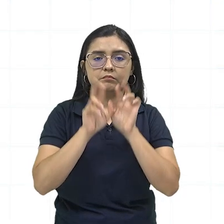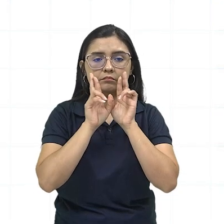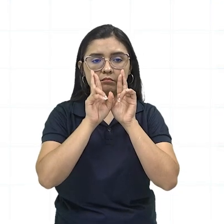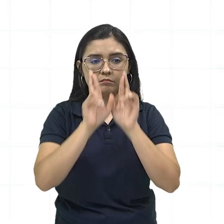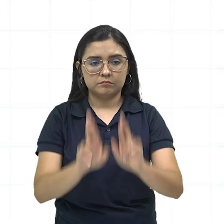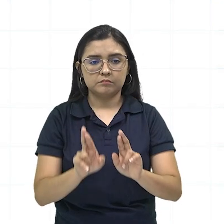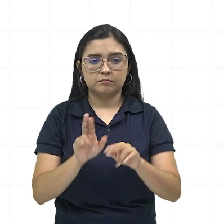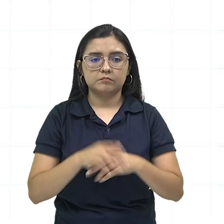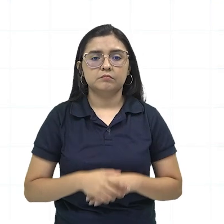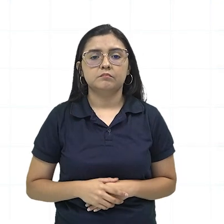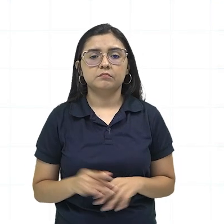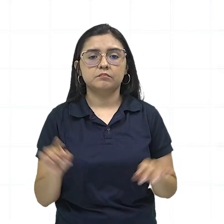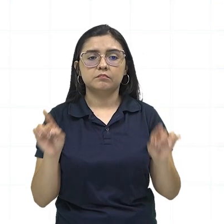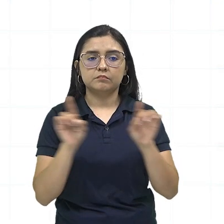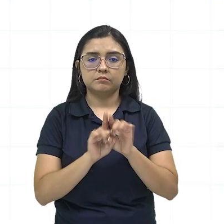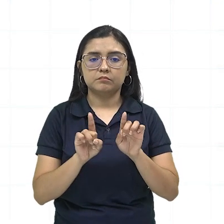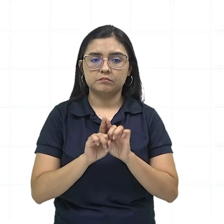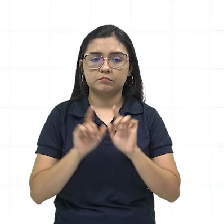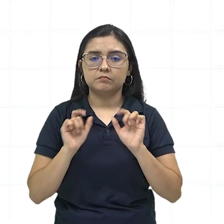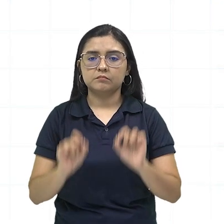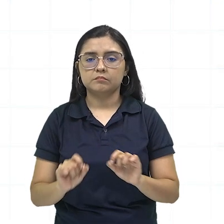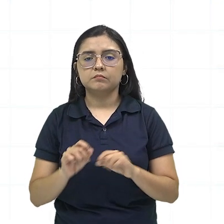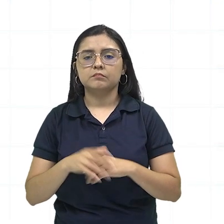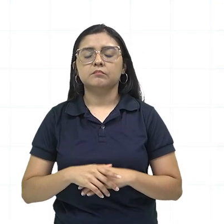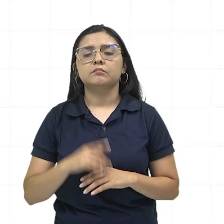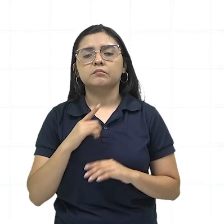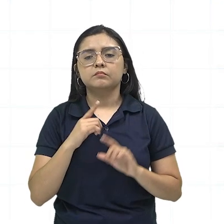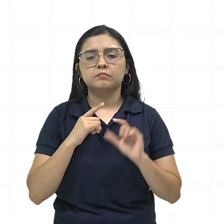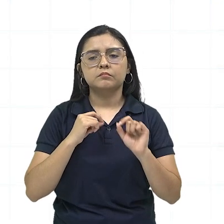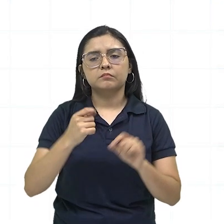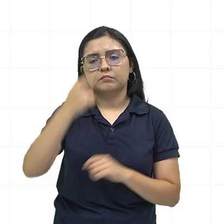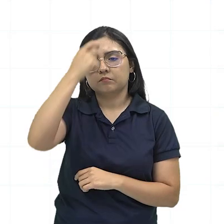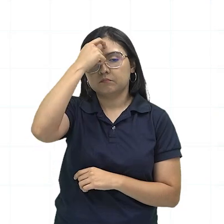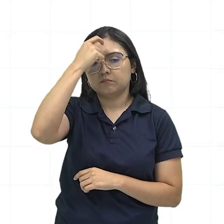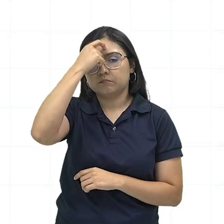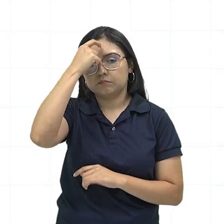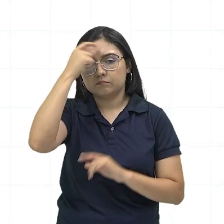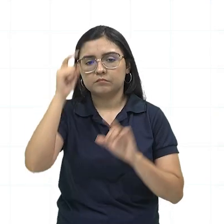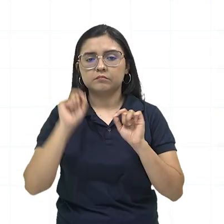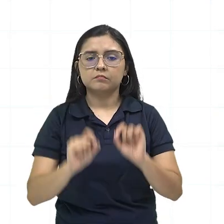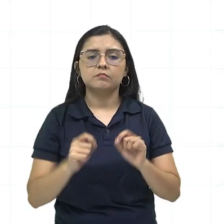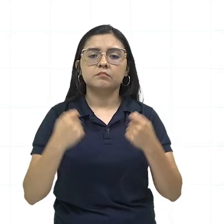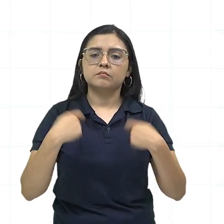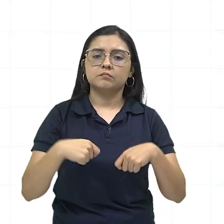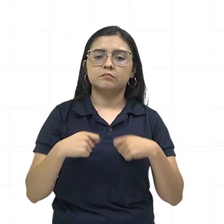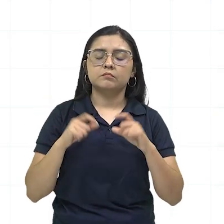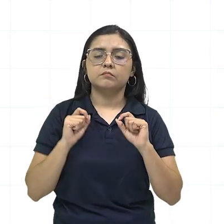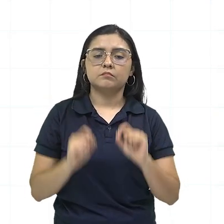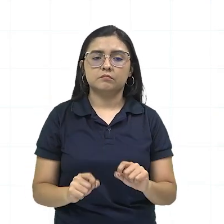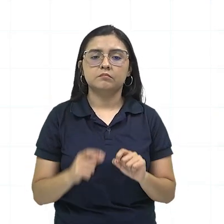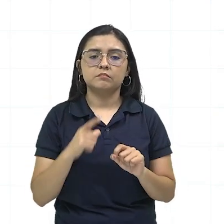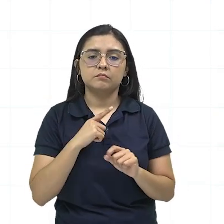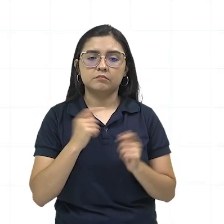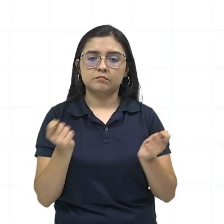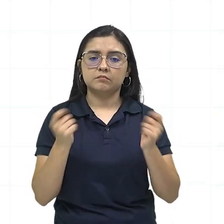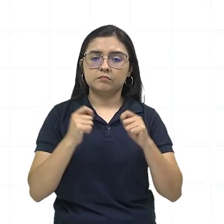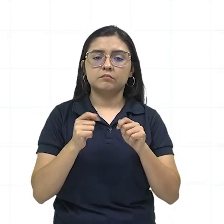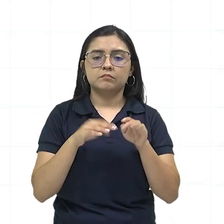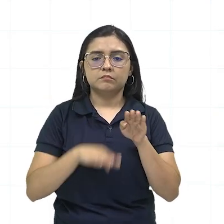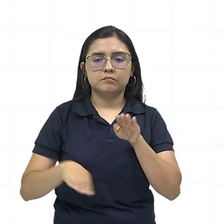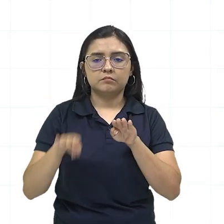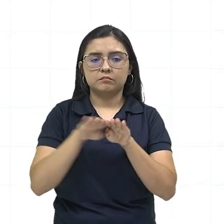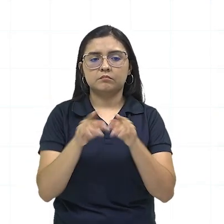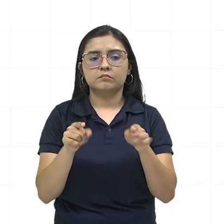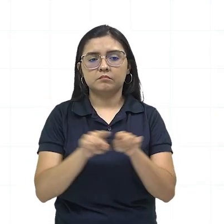respeitosa. Além disso, há uma crescente conscientização sobre a necessidade de promover a equidade